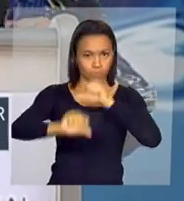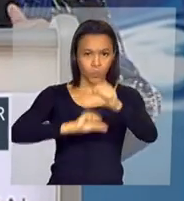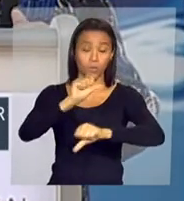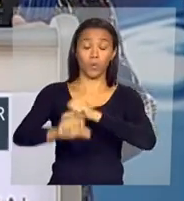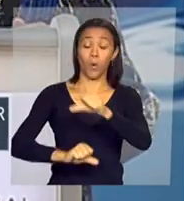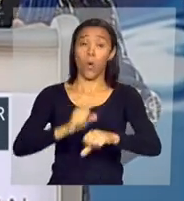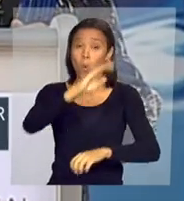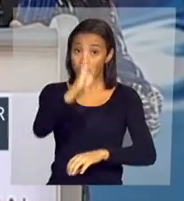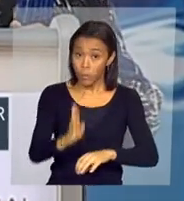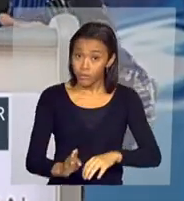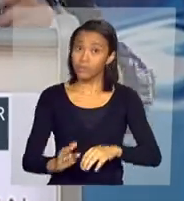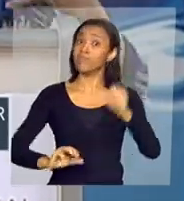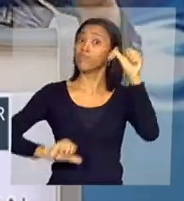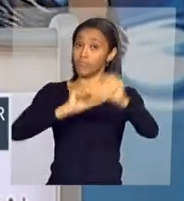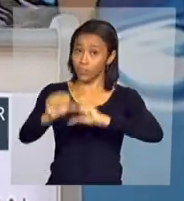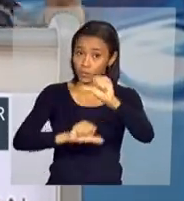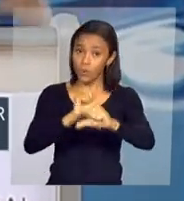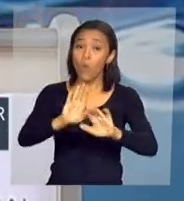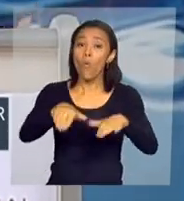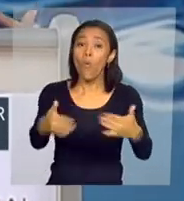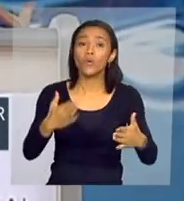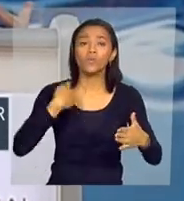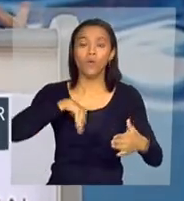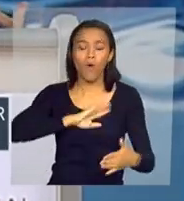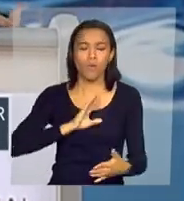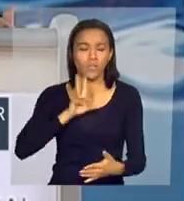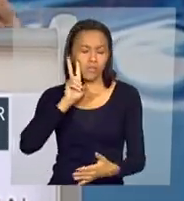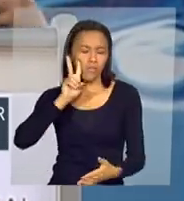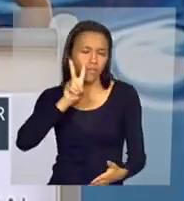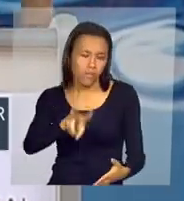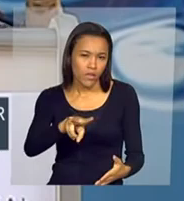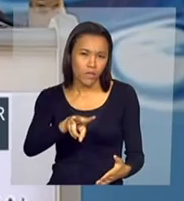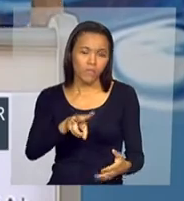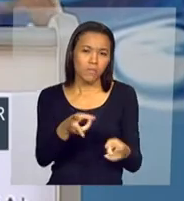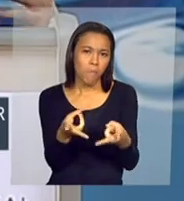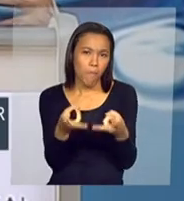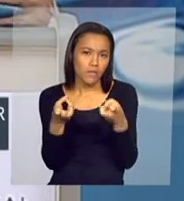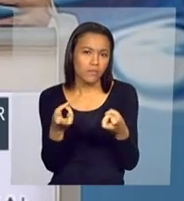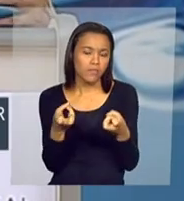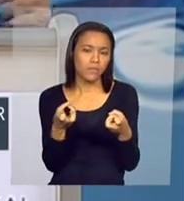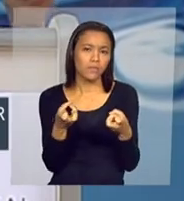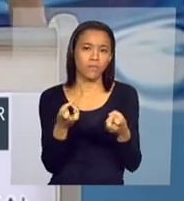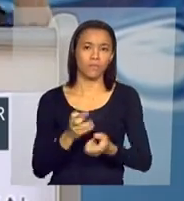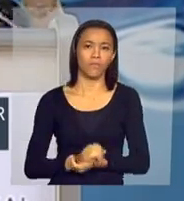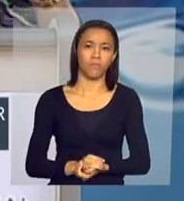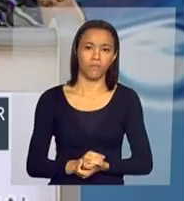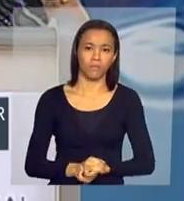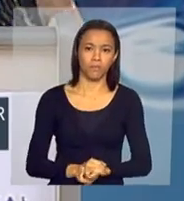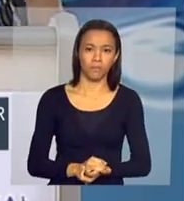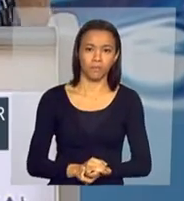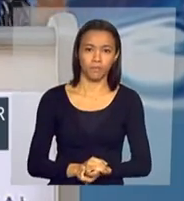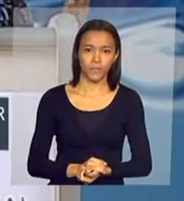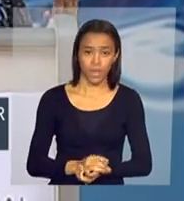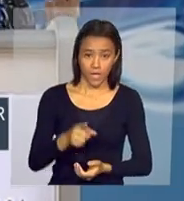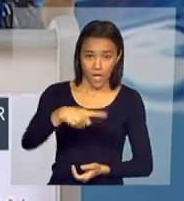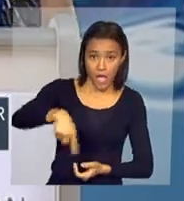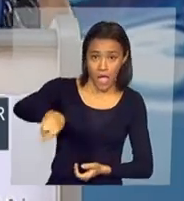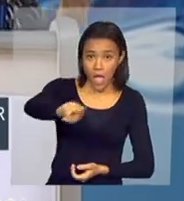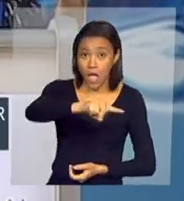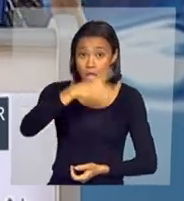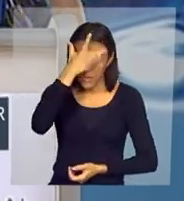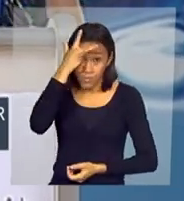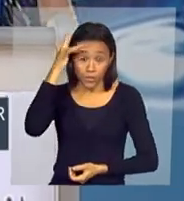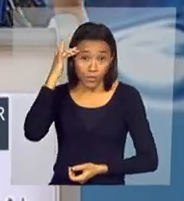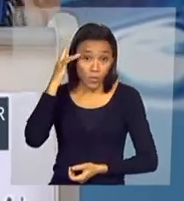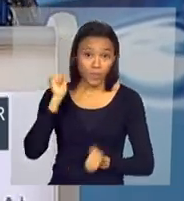o Brasil mudou quando a gente olha e a gente vê as pessoas